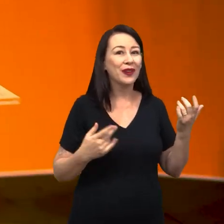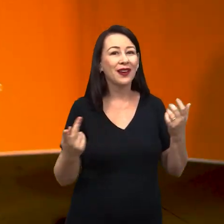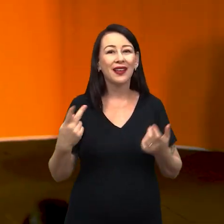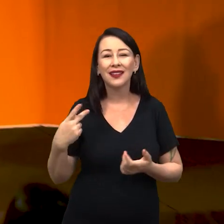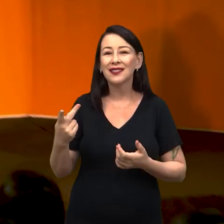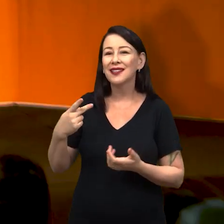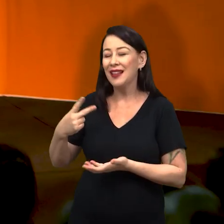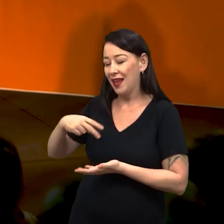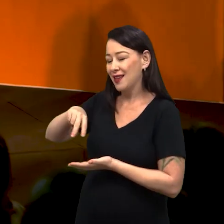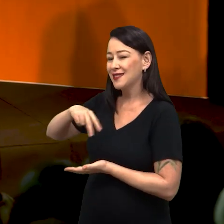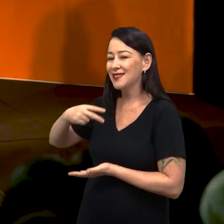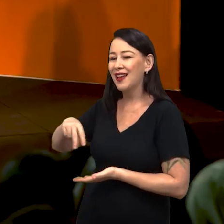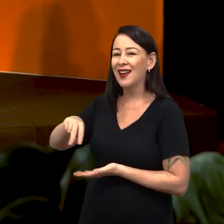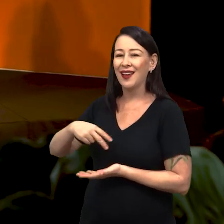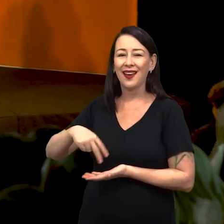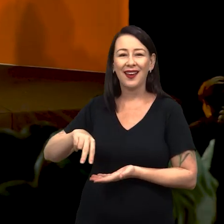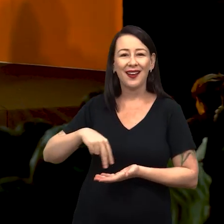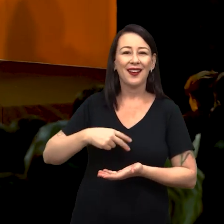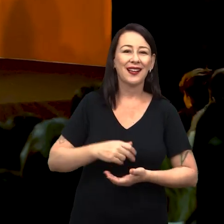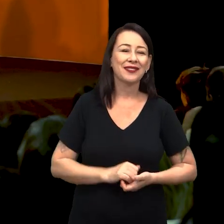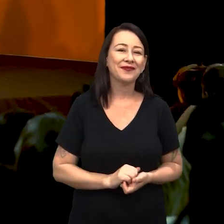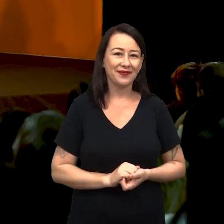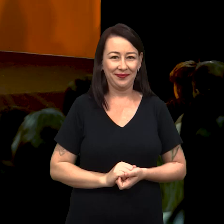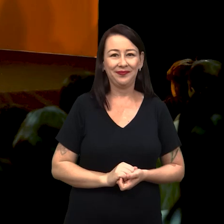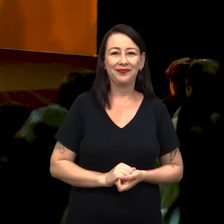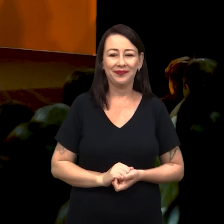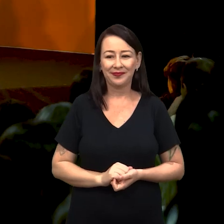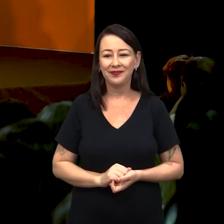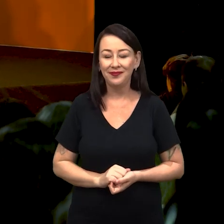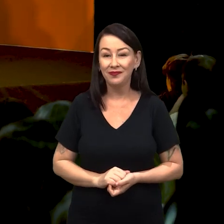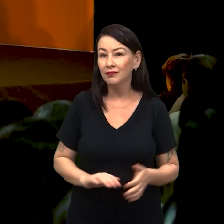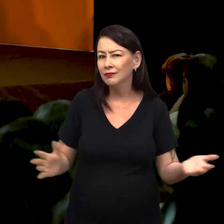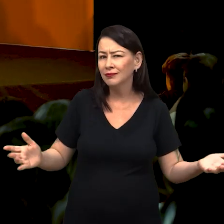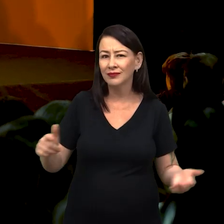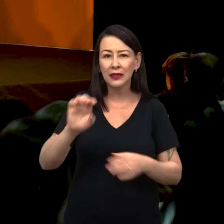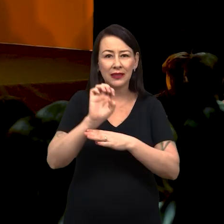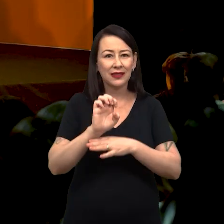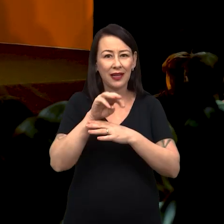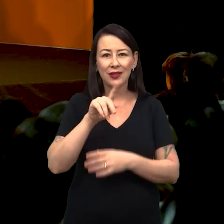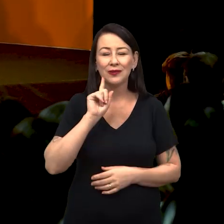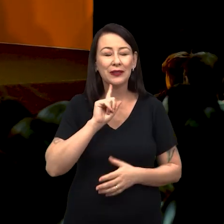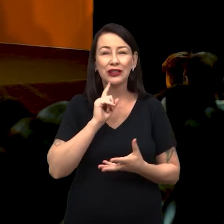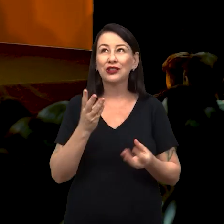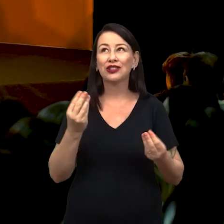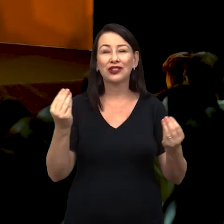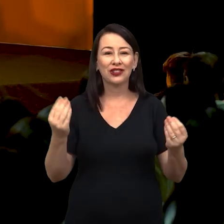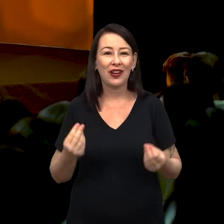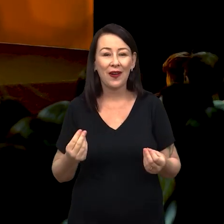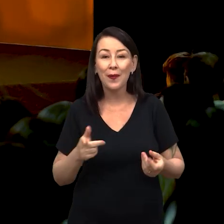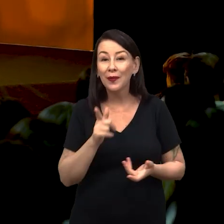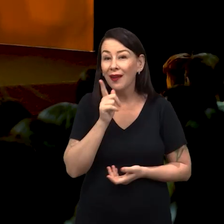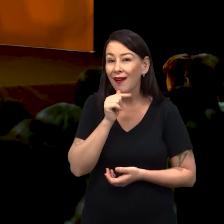lá, toca a viola pra gente dançar. Então, Minas está cheio. Água